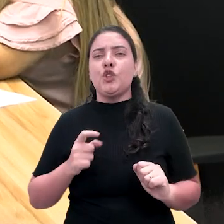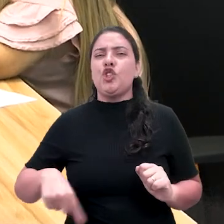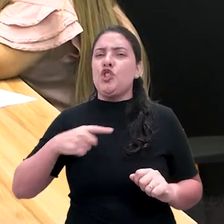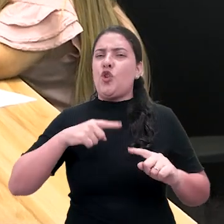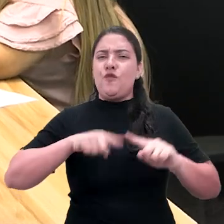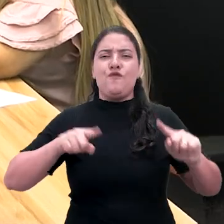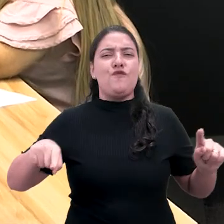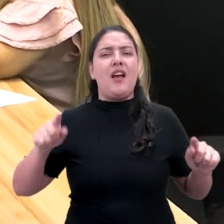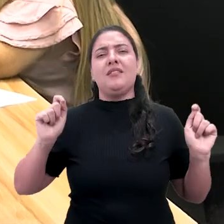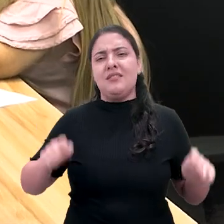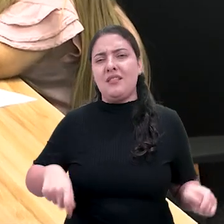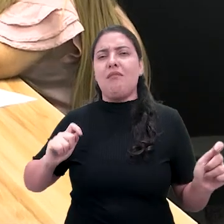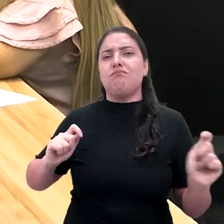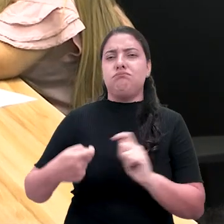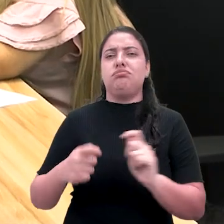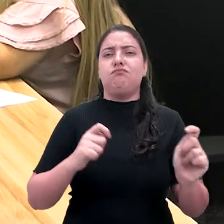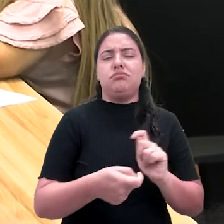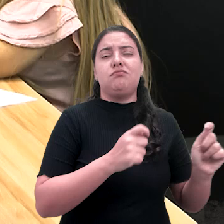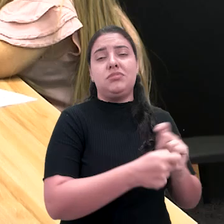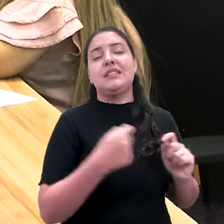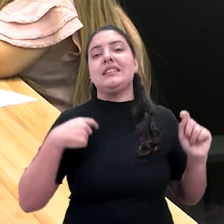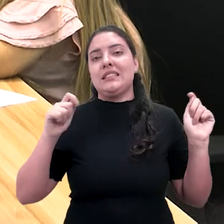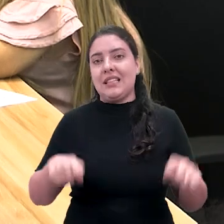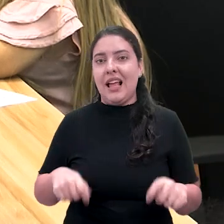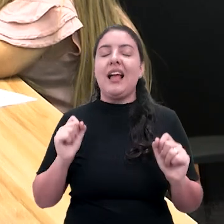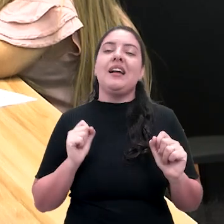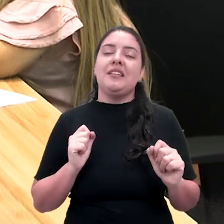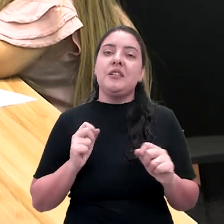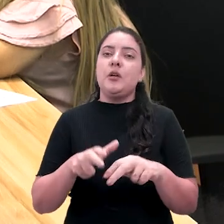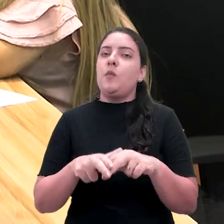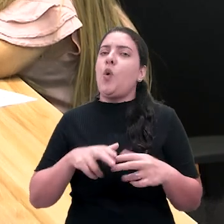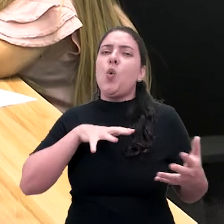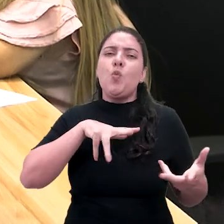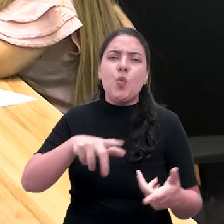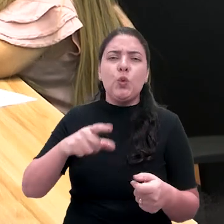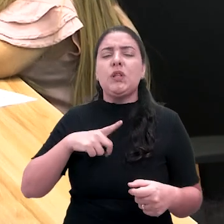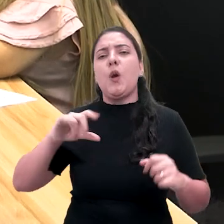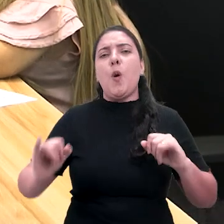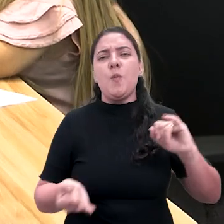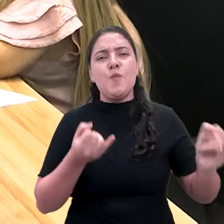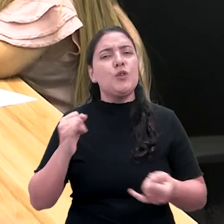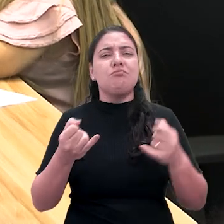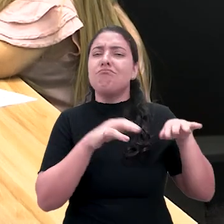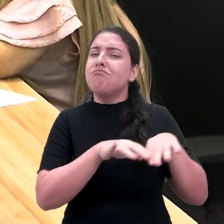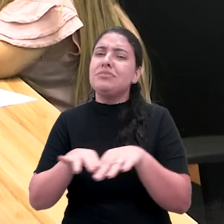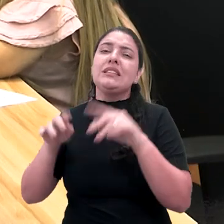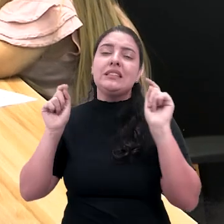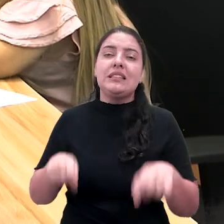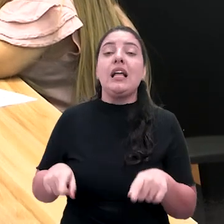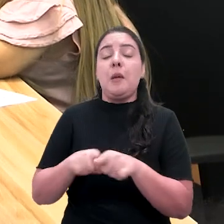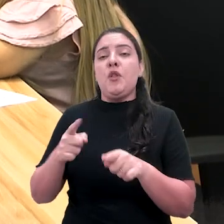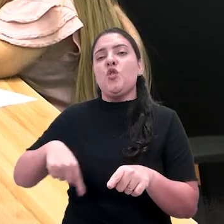programada aqui e Uhum. esquece as outras opções dos outros lados, né? Exatamente. E o mundo é cheio de oportunidades e a gente pode criar